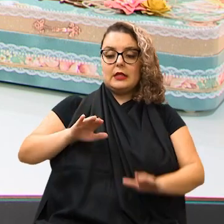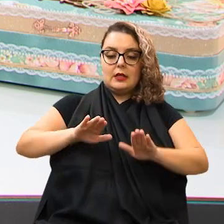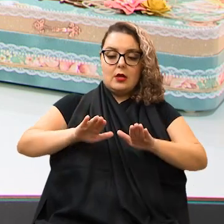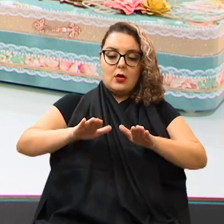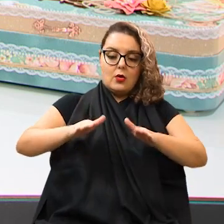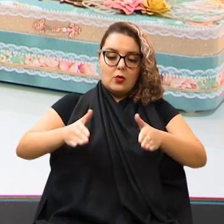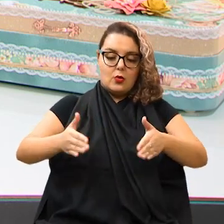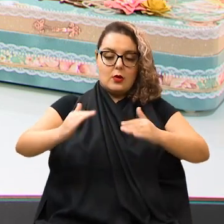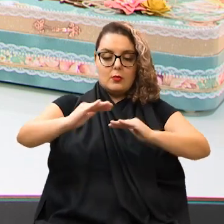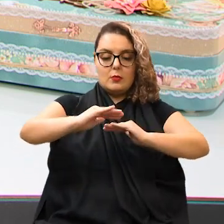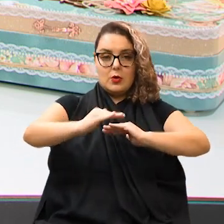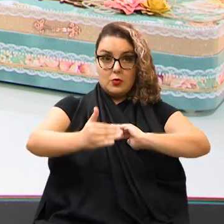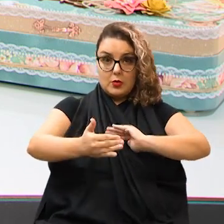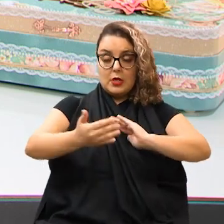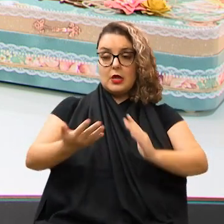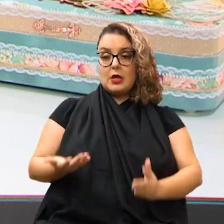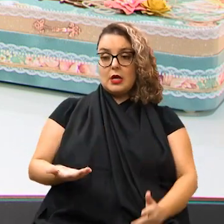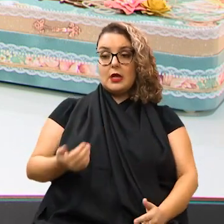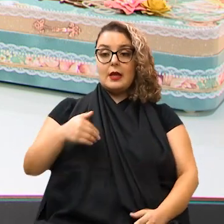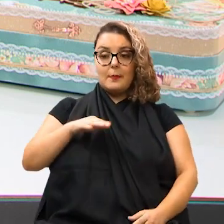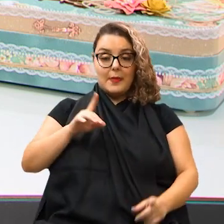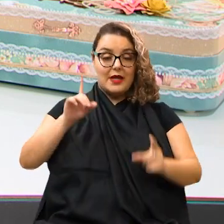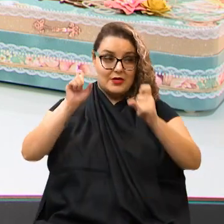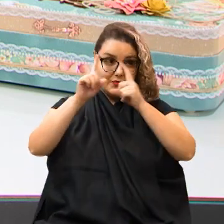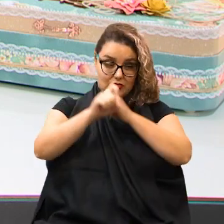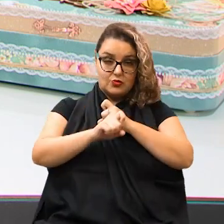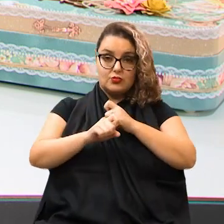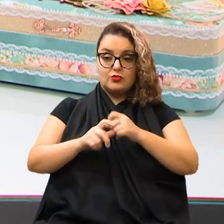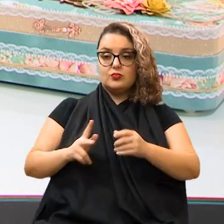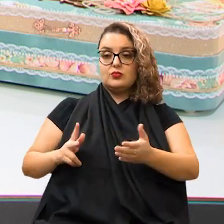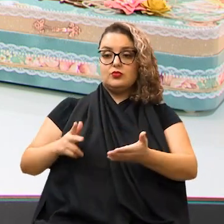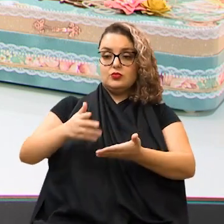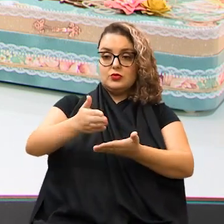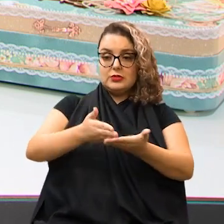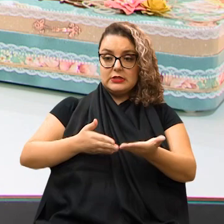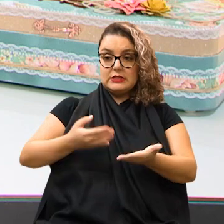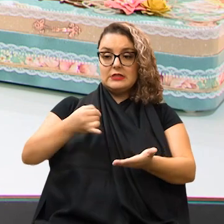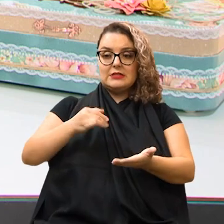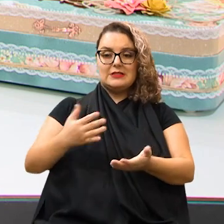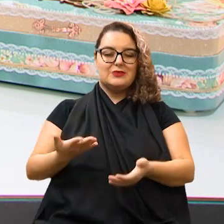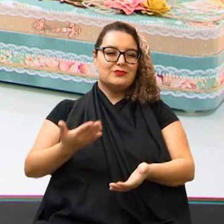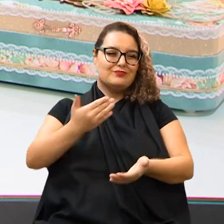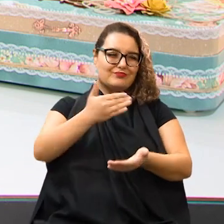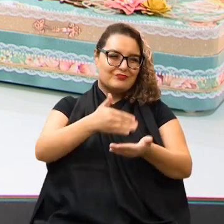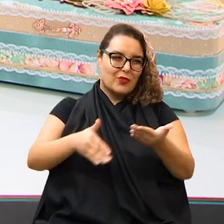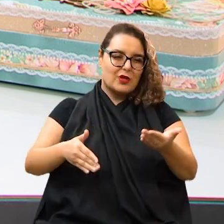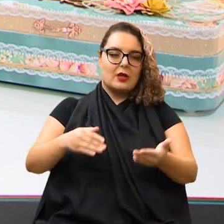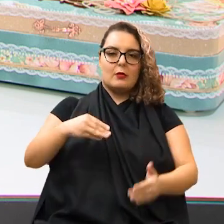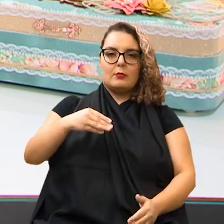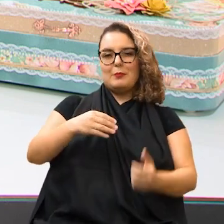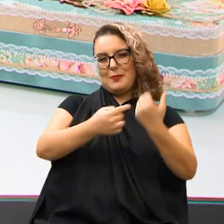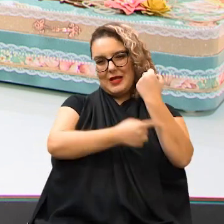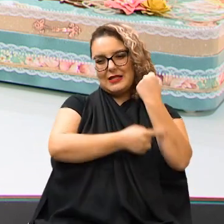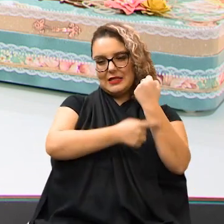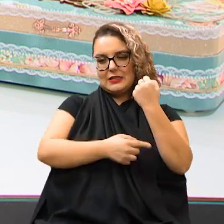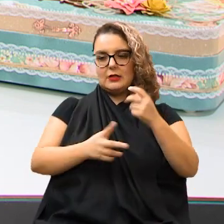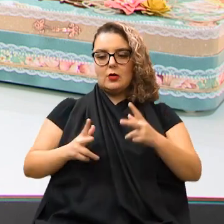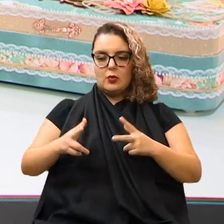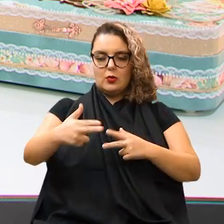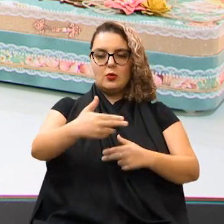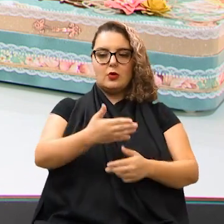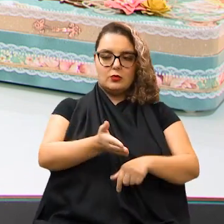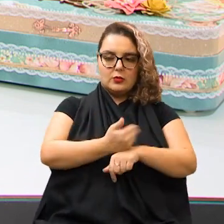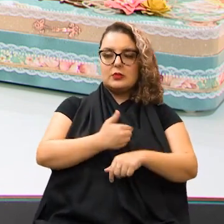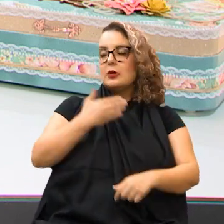bordinha arredondada. Quando ela tem a bordinha arredondada, é mais difícil a gente passar o estilete sem pegar um pedaço da madeira. Então eu prefiro cortar o papel antes,